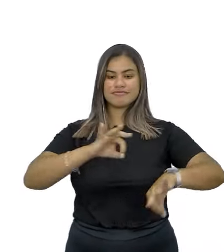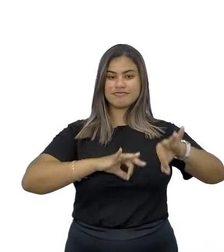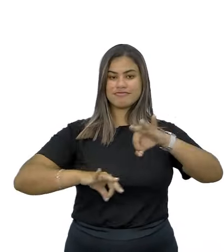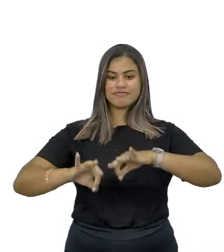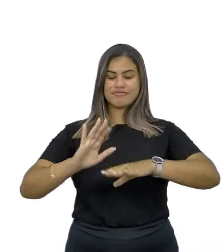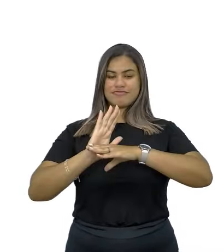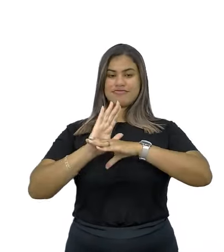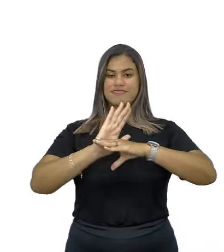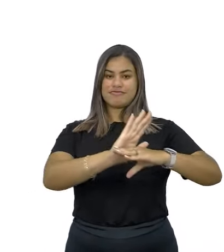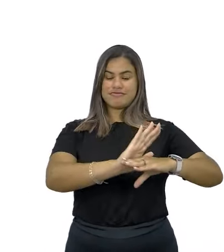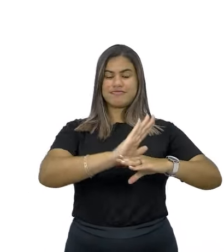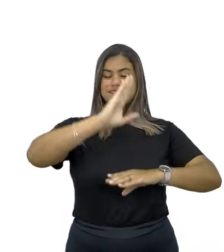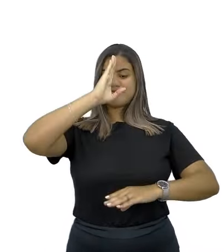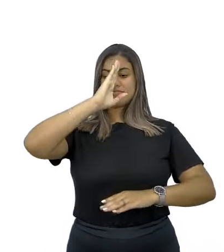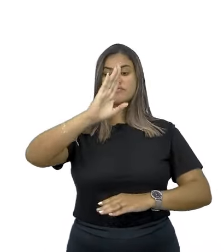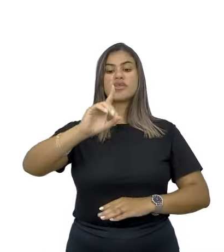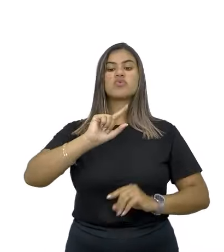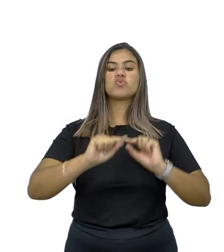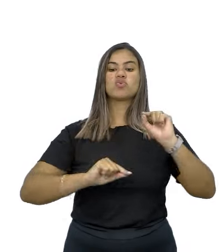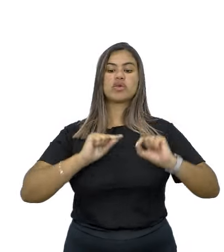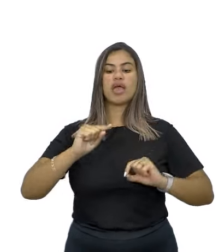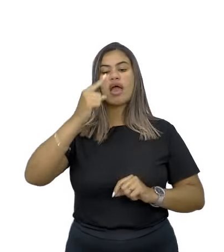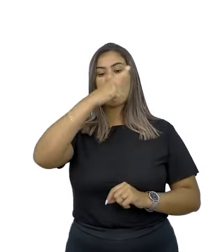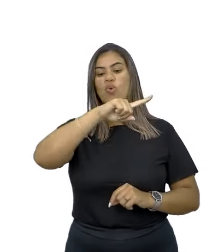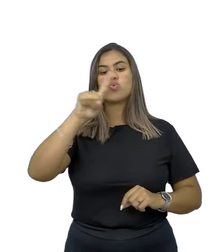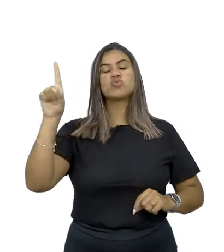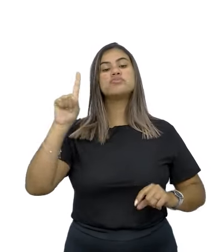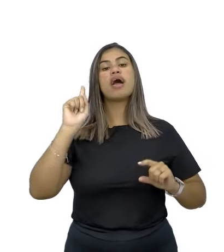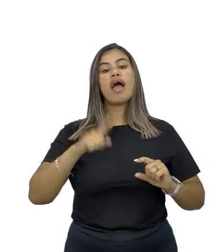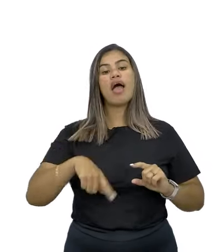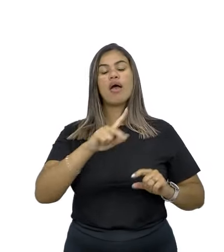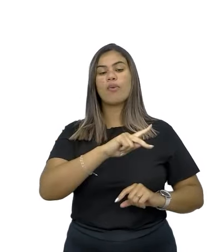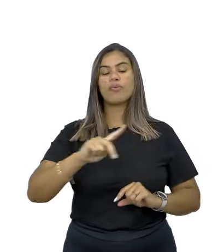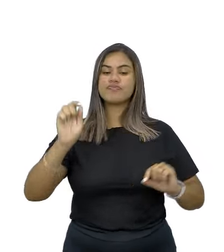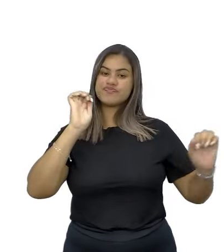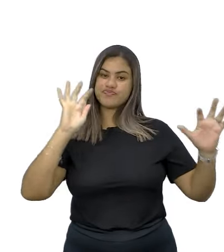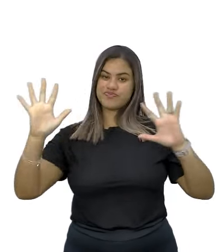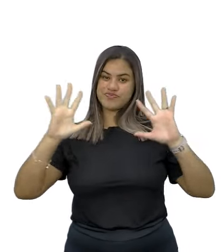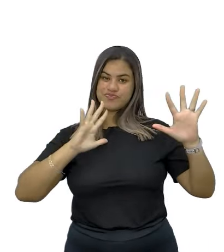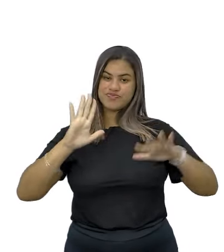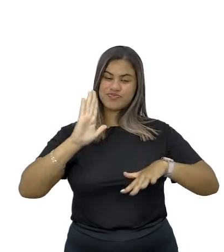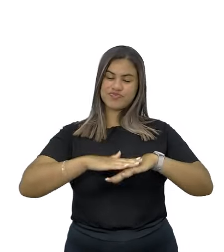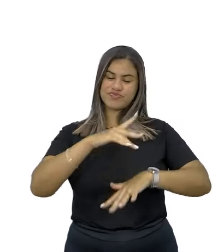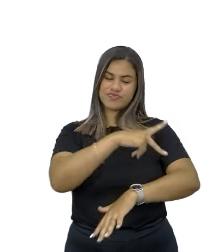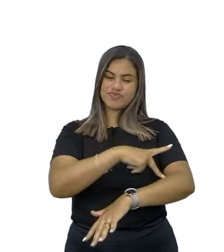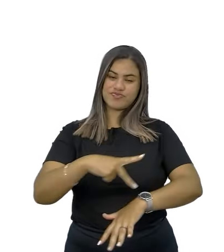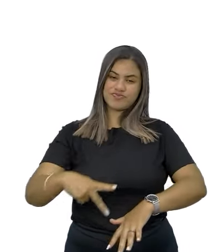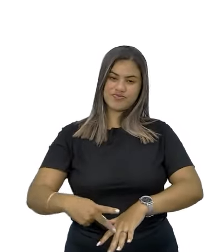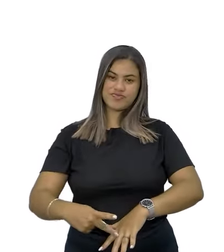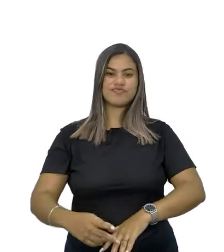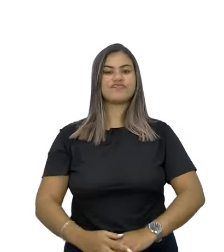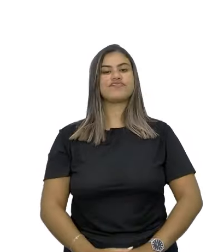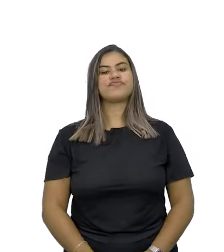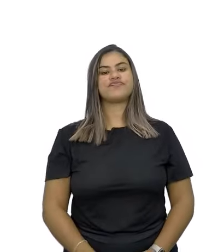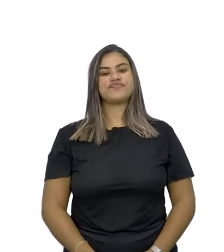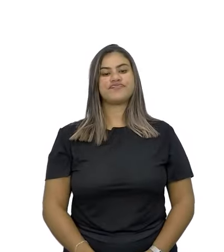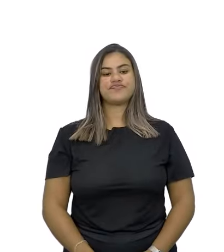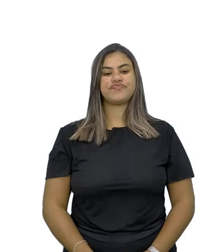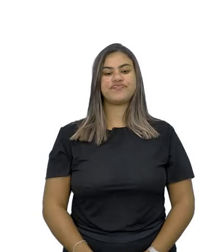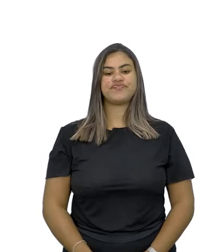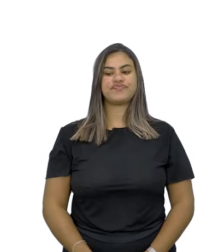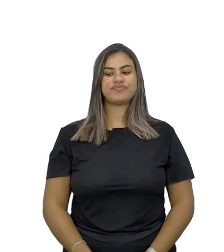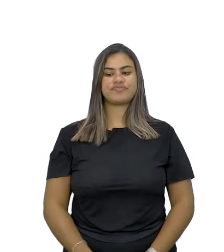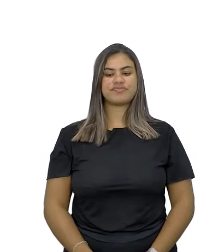principalmente a última, que sugere que o professor reflita sobre sua prática pedagógica. Próximo